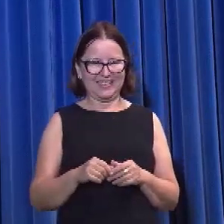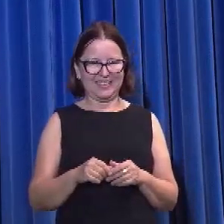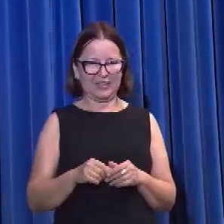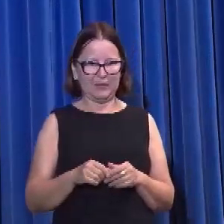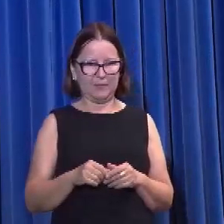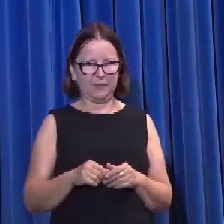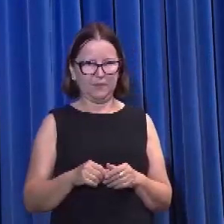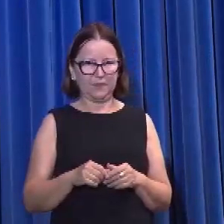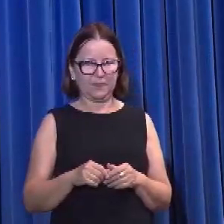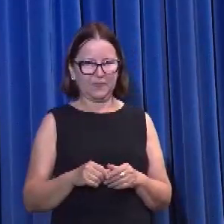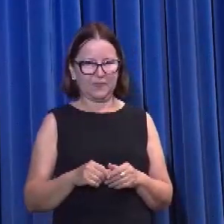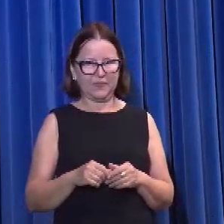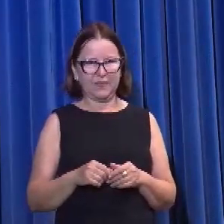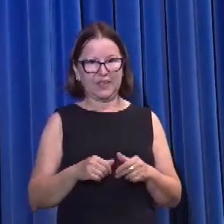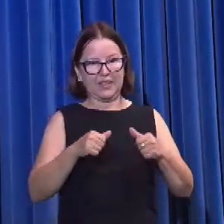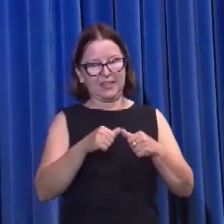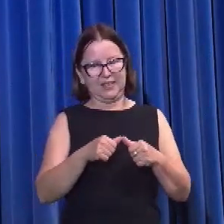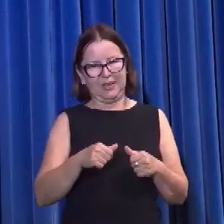Só Deus é.